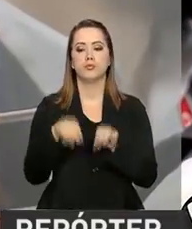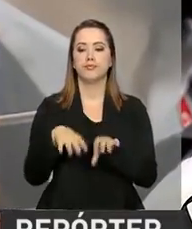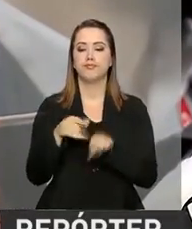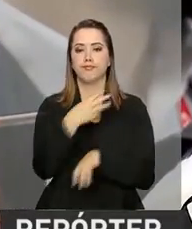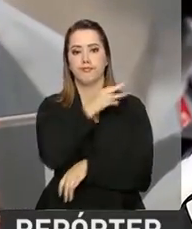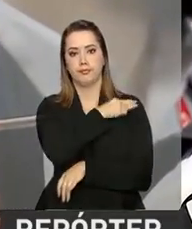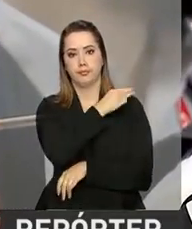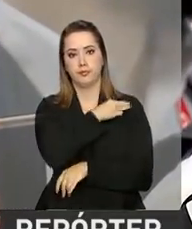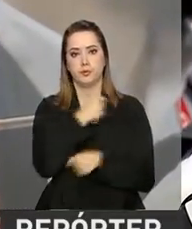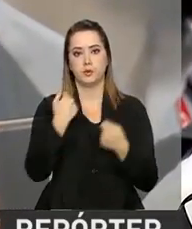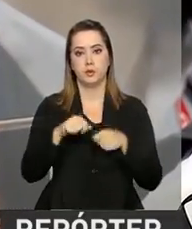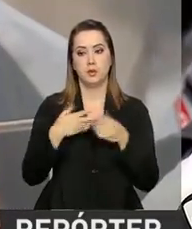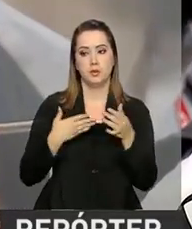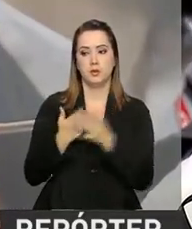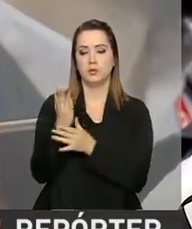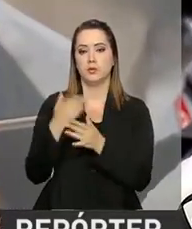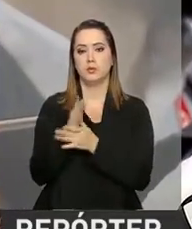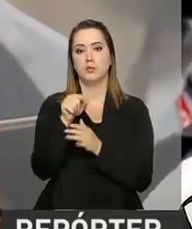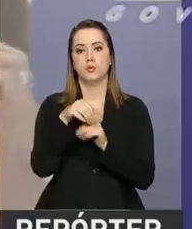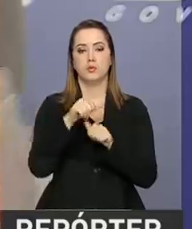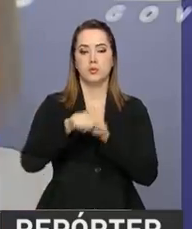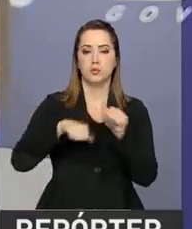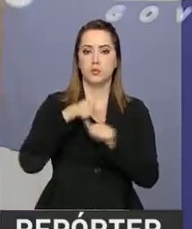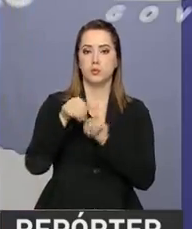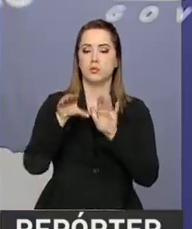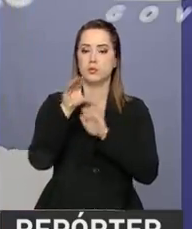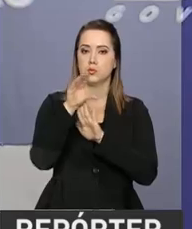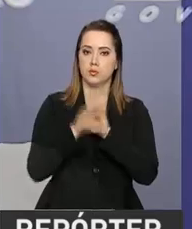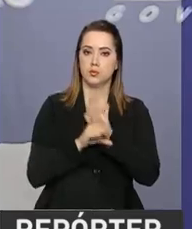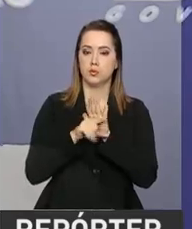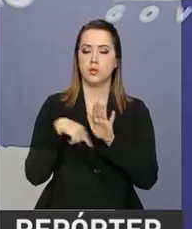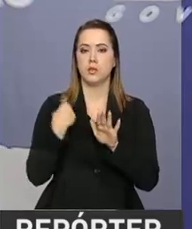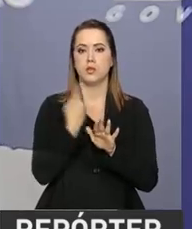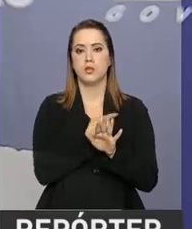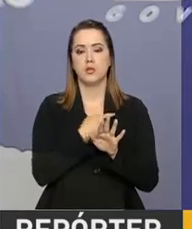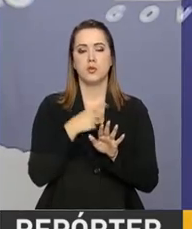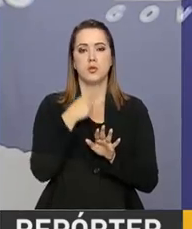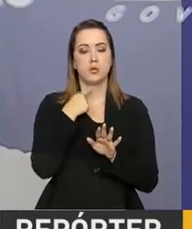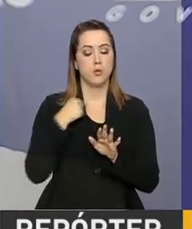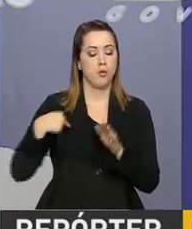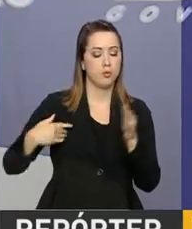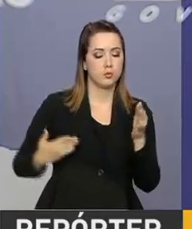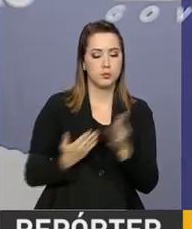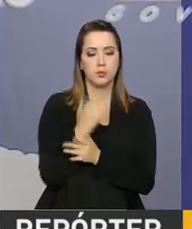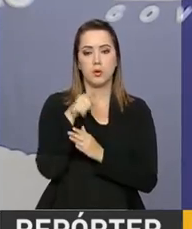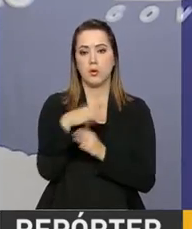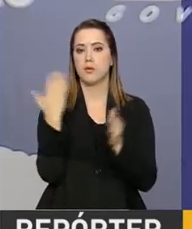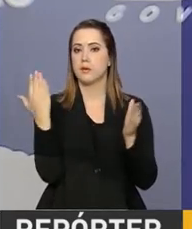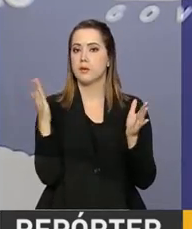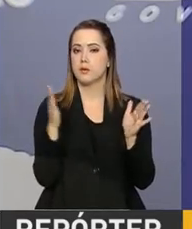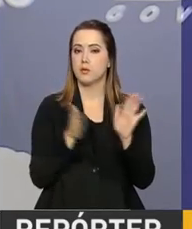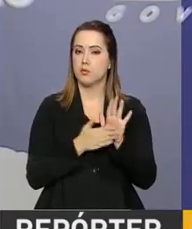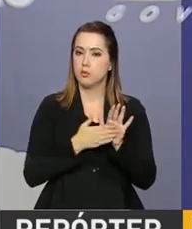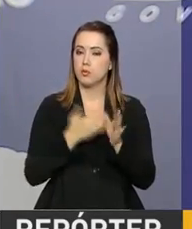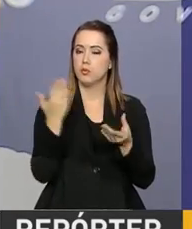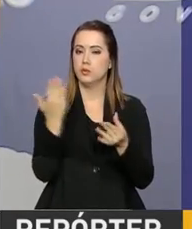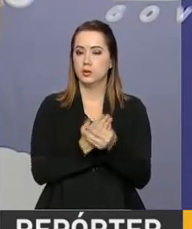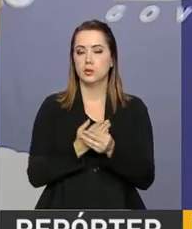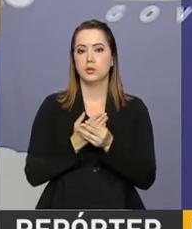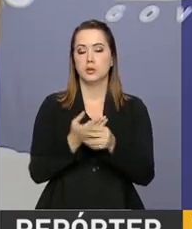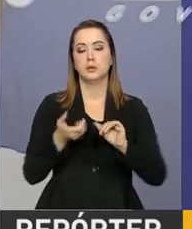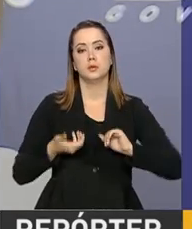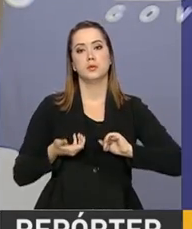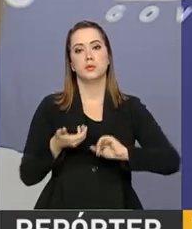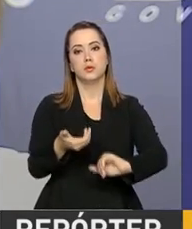aprovação do projeto de lei que prevê a mudança no currículo a nossa prioridade é aprovar esse projeto de lei que está no